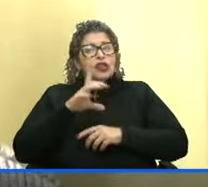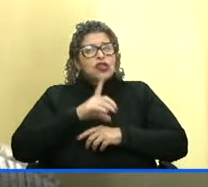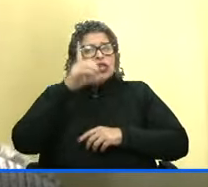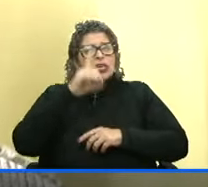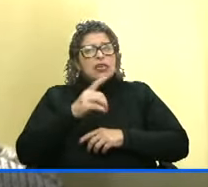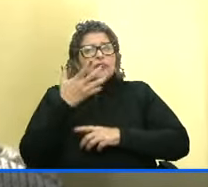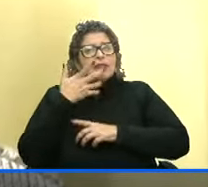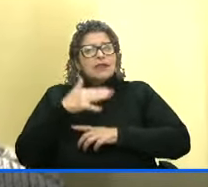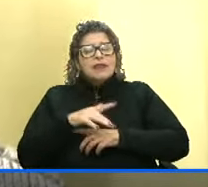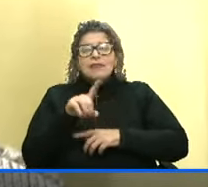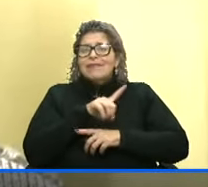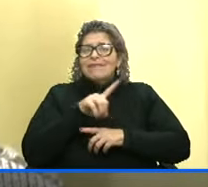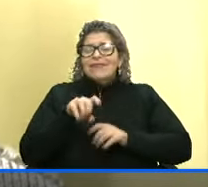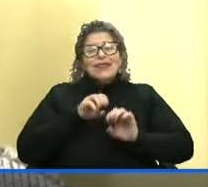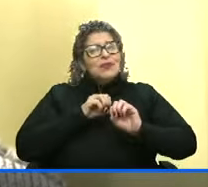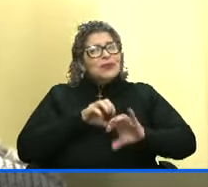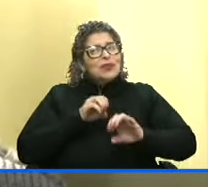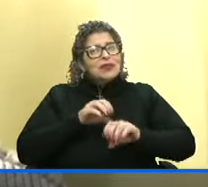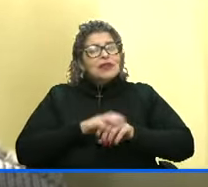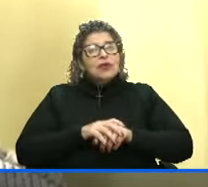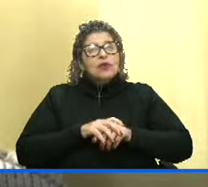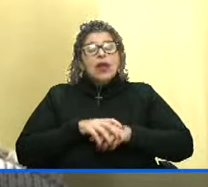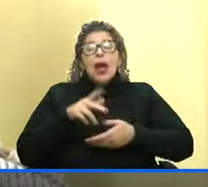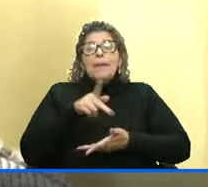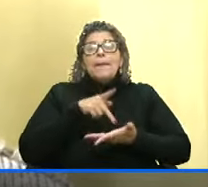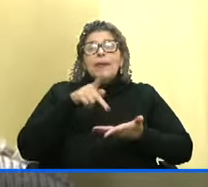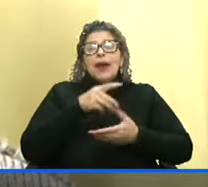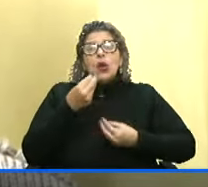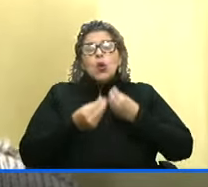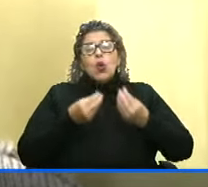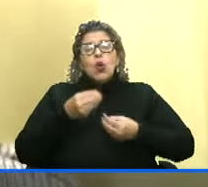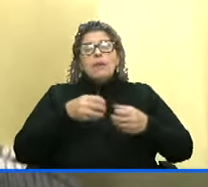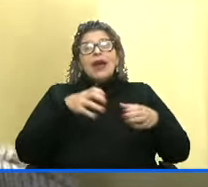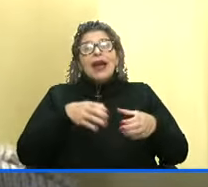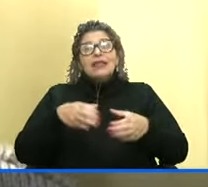educação, mas também mapear como cada região pode